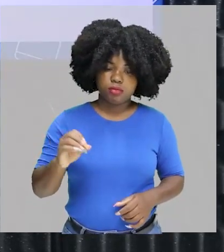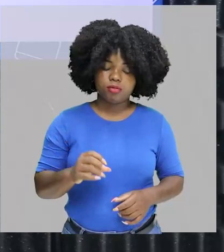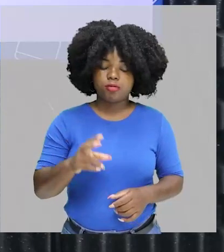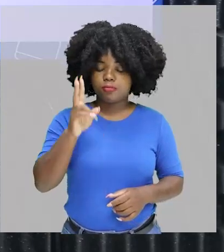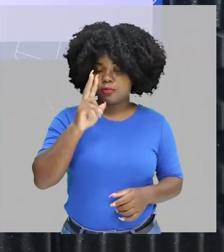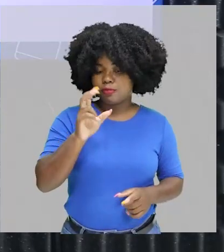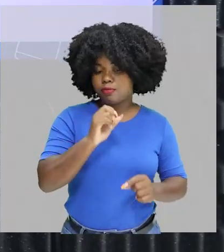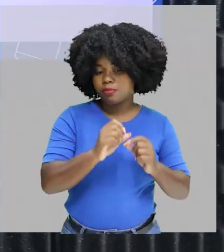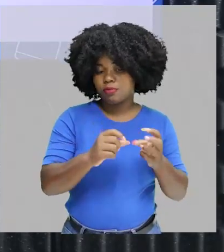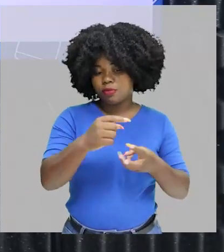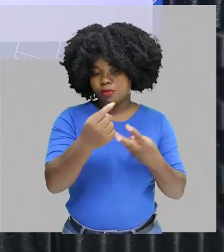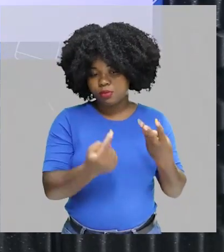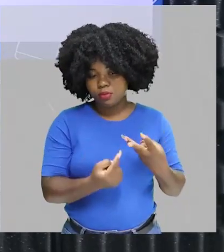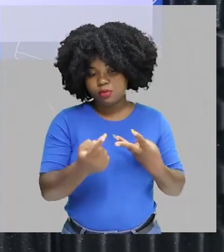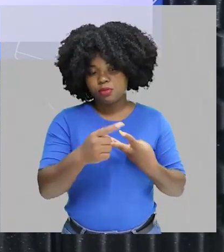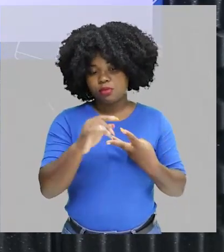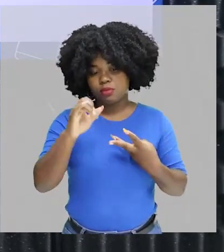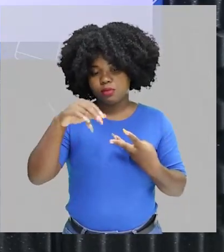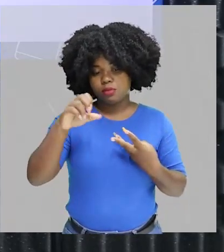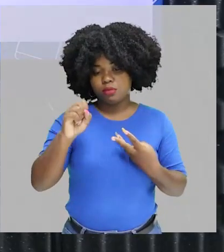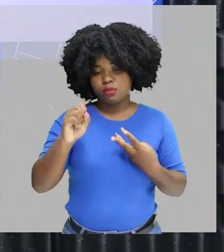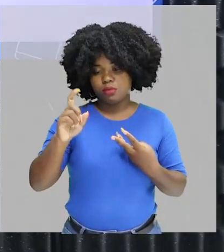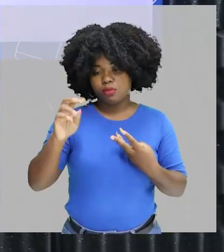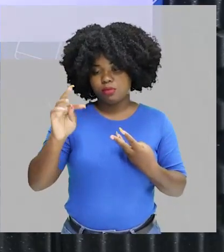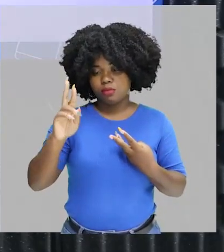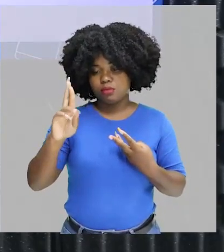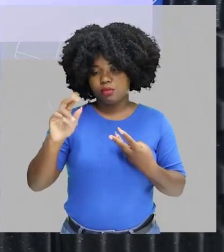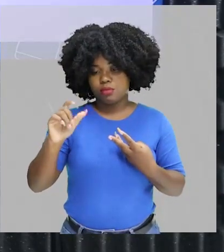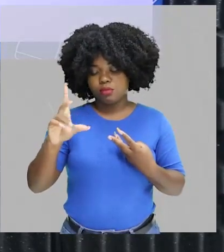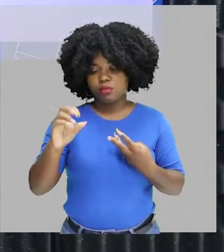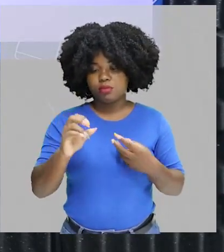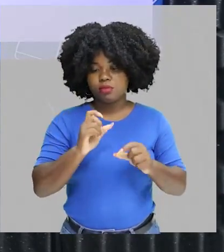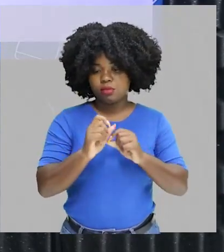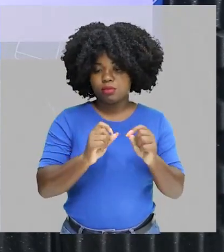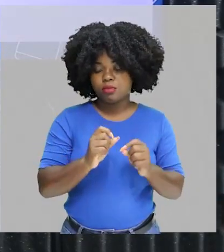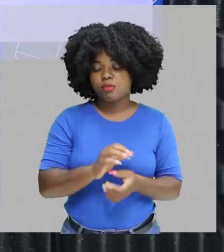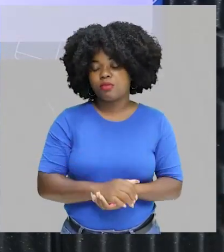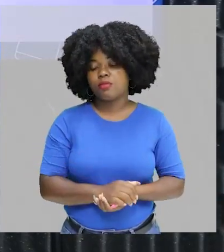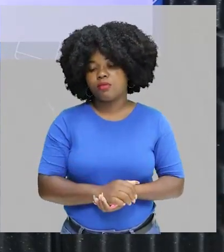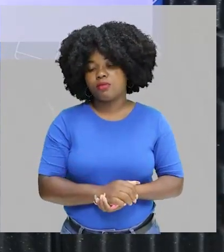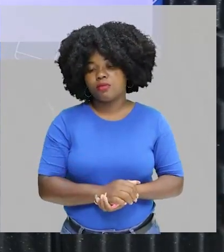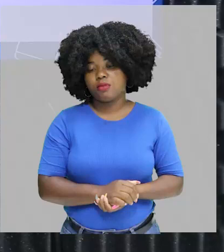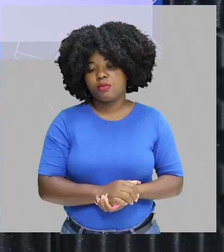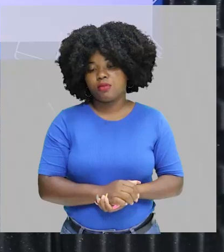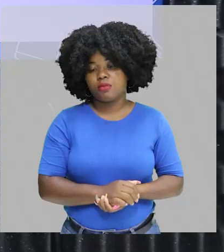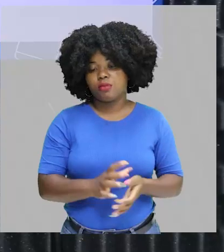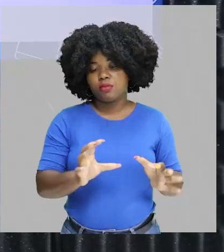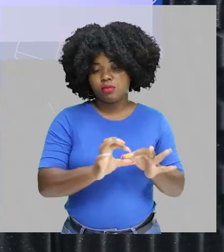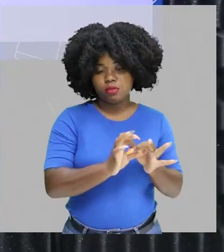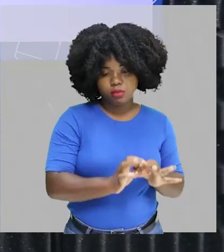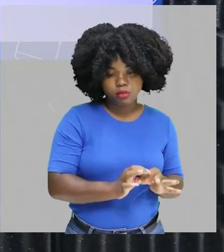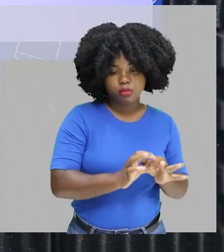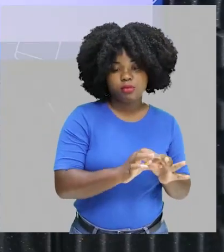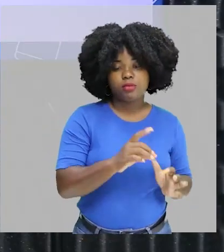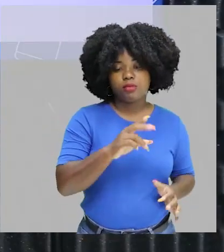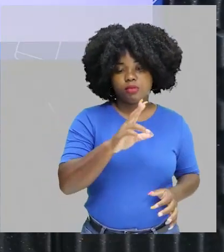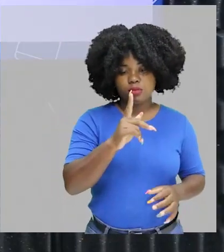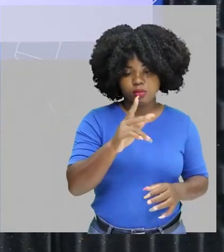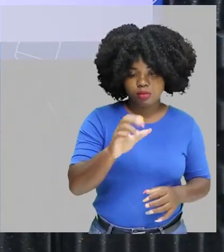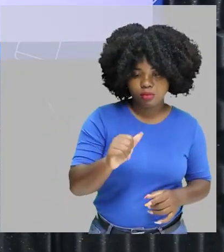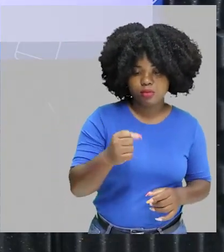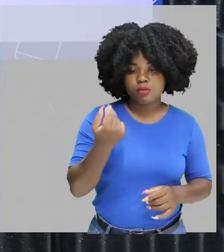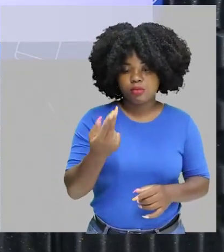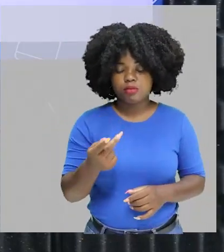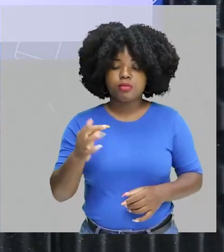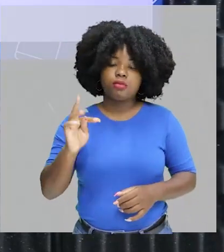relembrar. Compostos insaturados? Compostos insaturados são os compostos que apresentam ligação dupla ou ligação